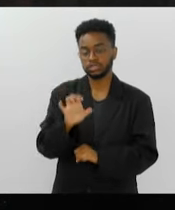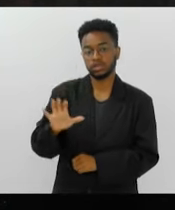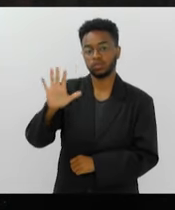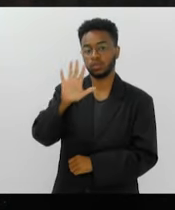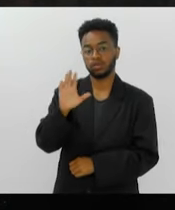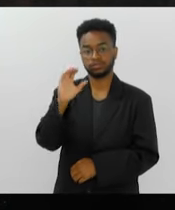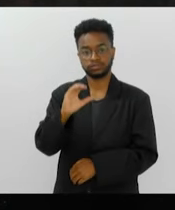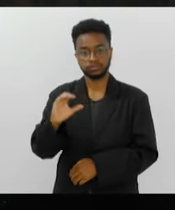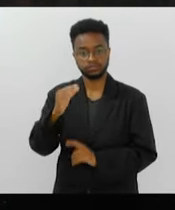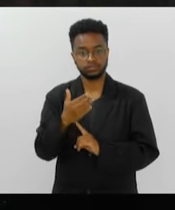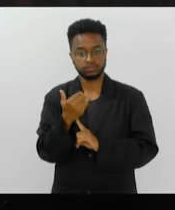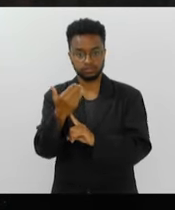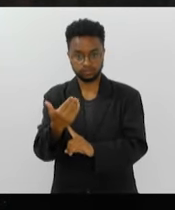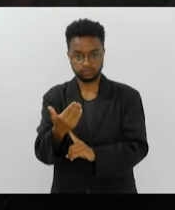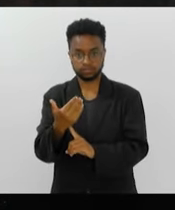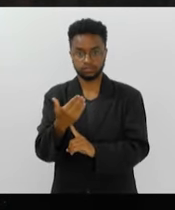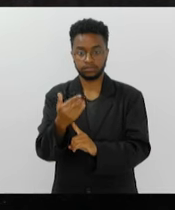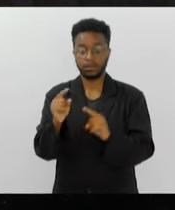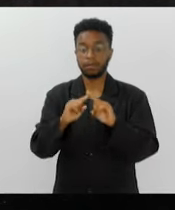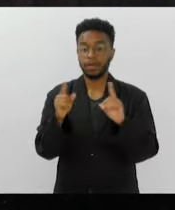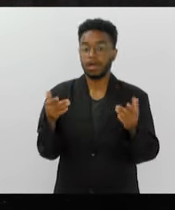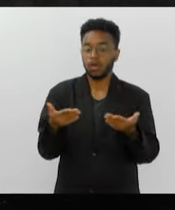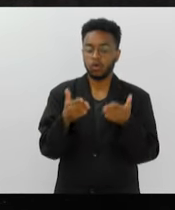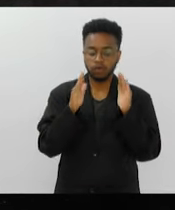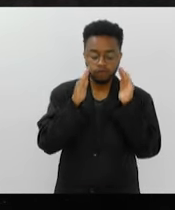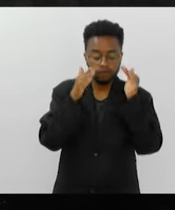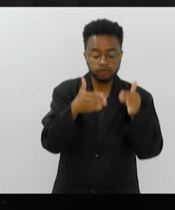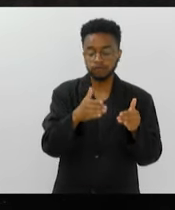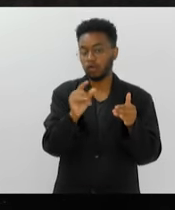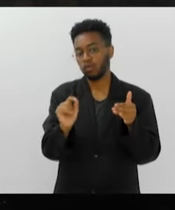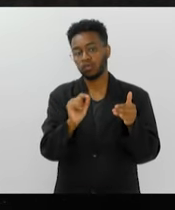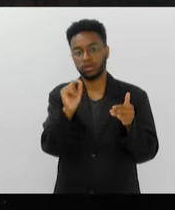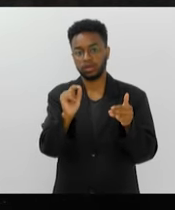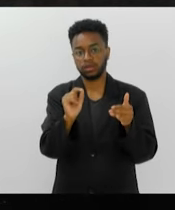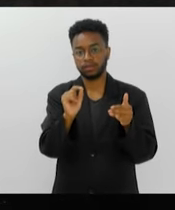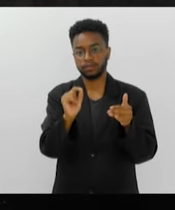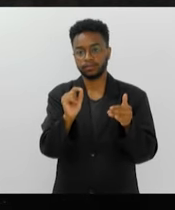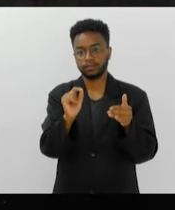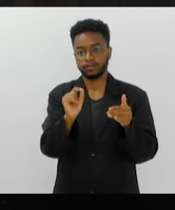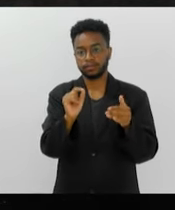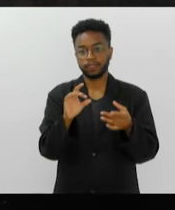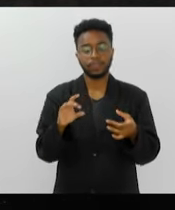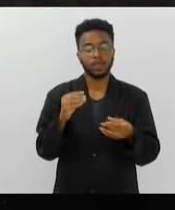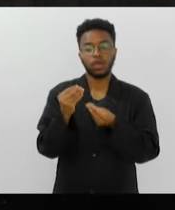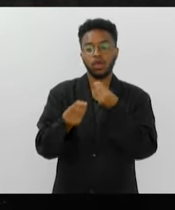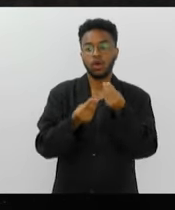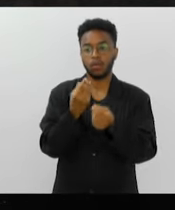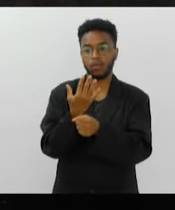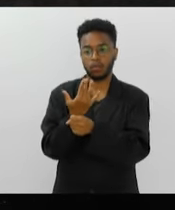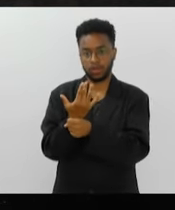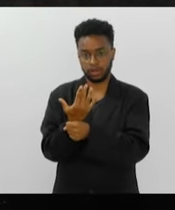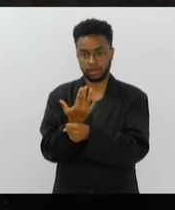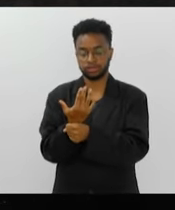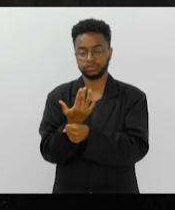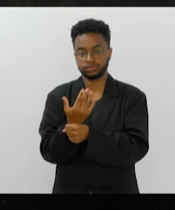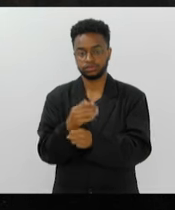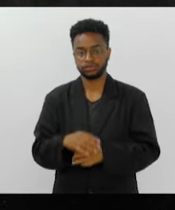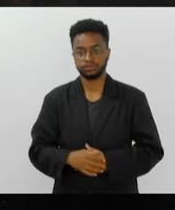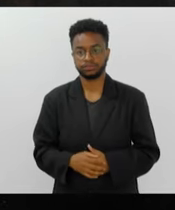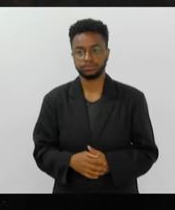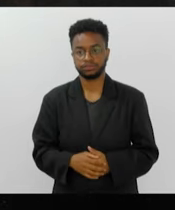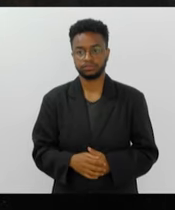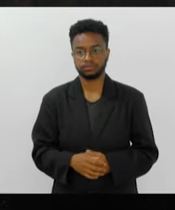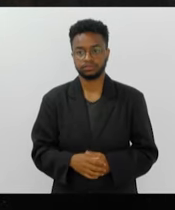tecnologia agora focando atenção na situação da Universidade do Estado do Rio de